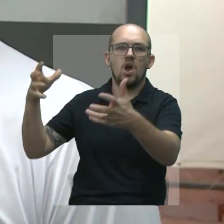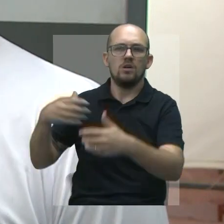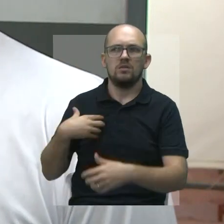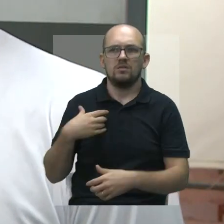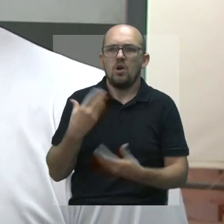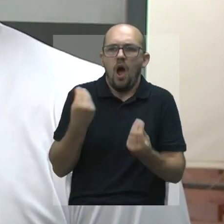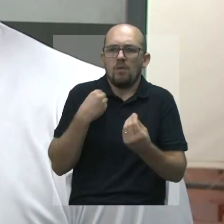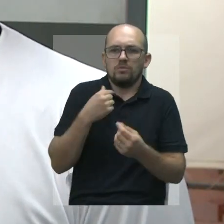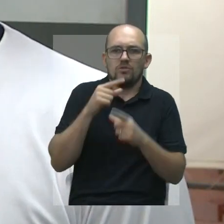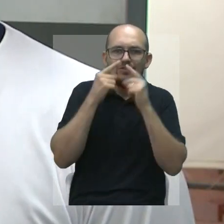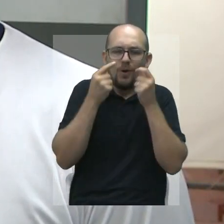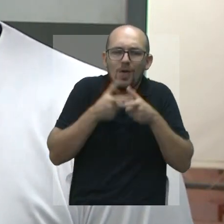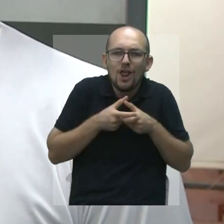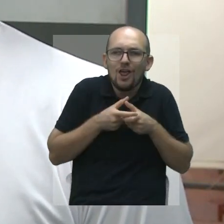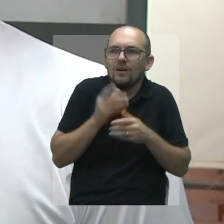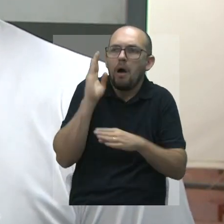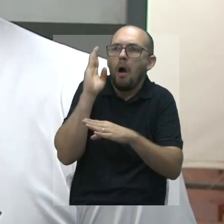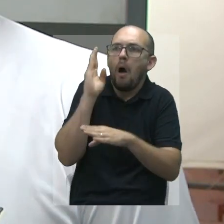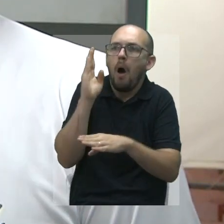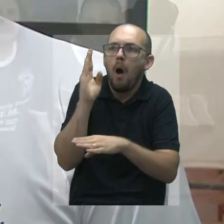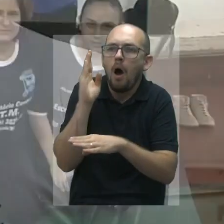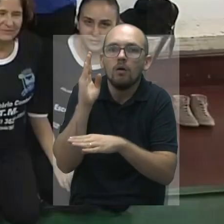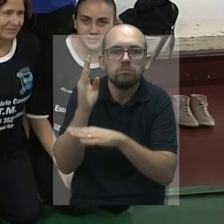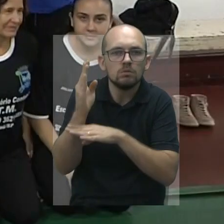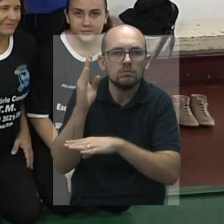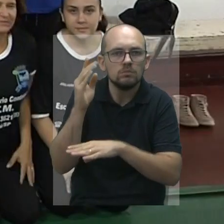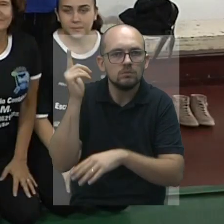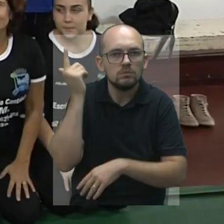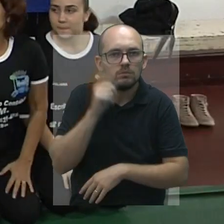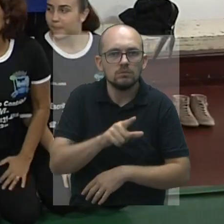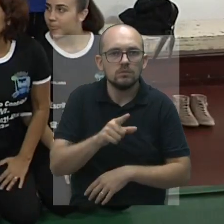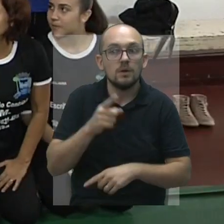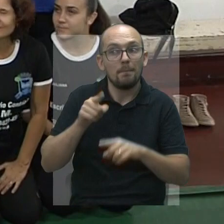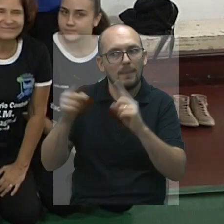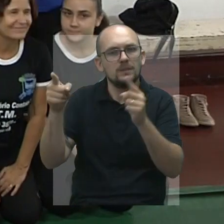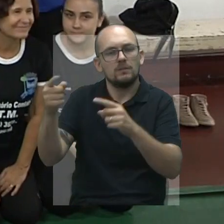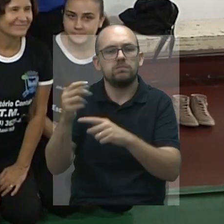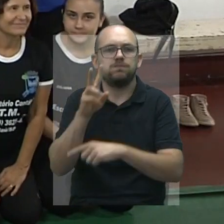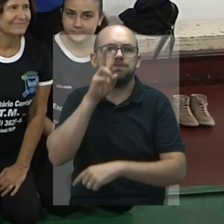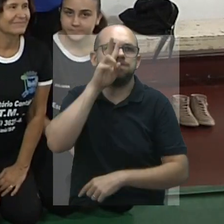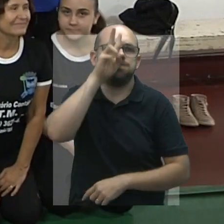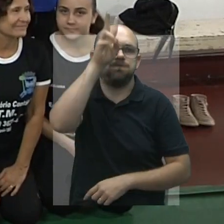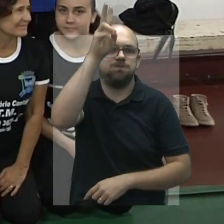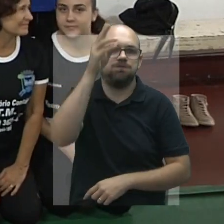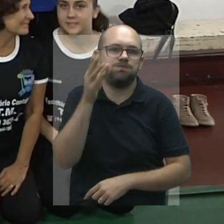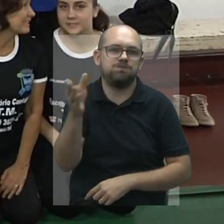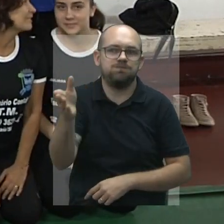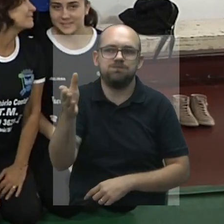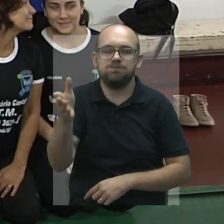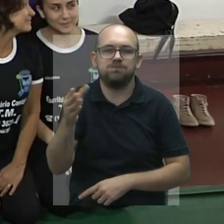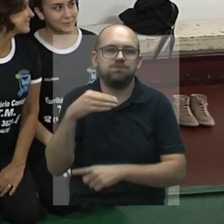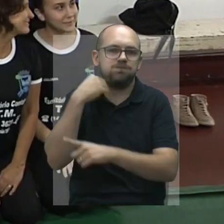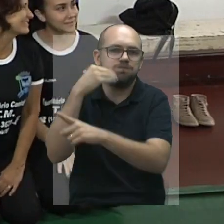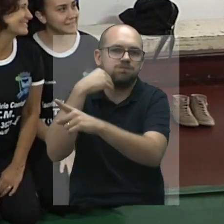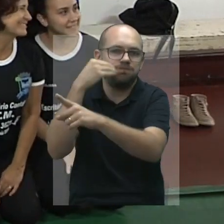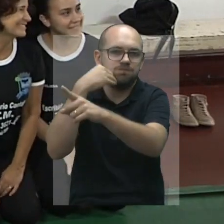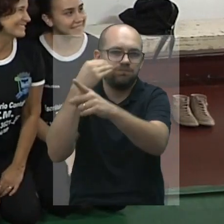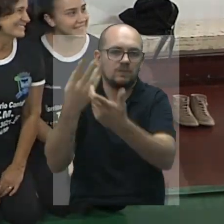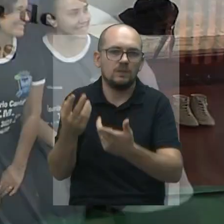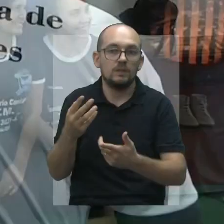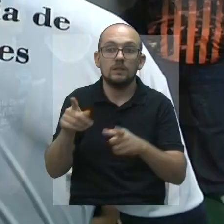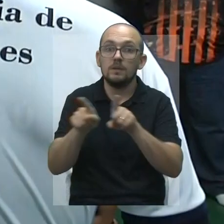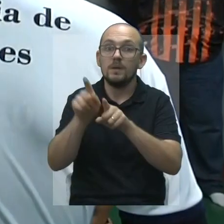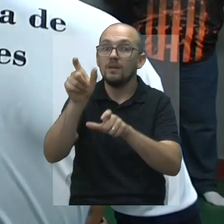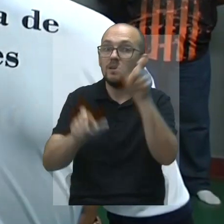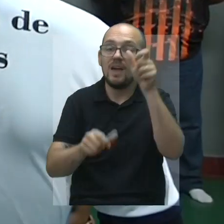impossível bater de frente, né? Porque o potencial é muito maior, né? A busca de atletas, eles têm uma